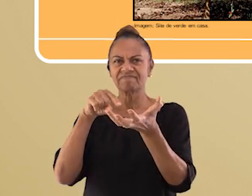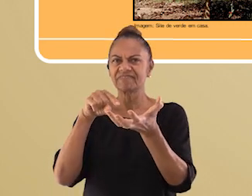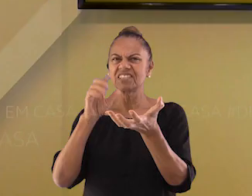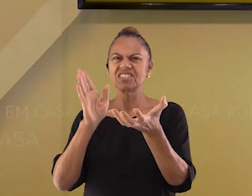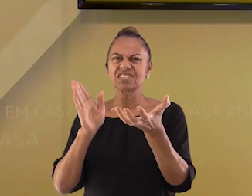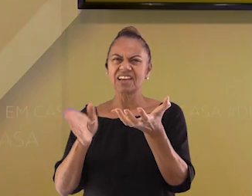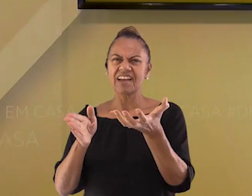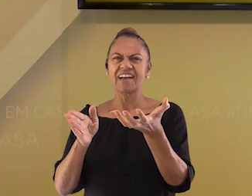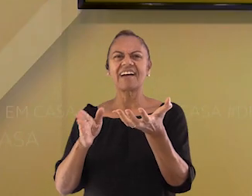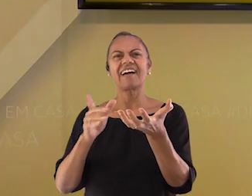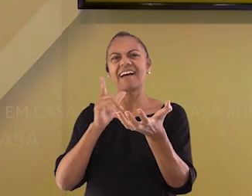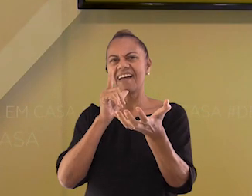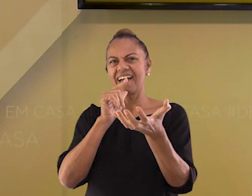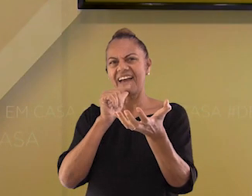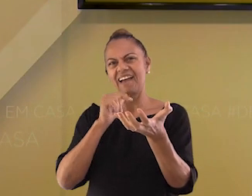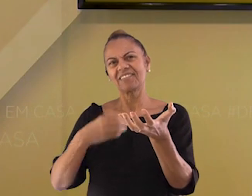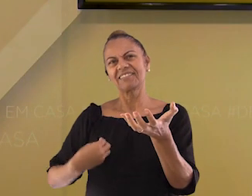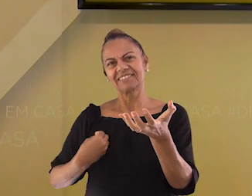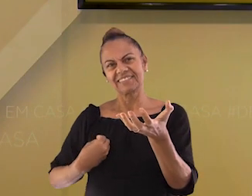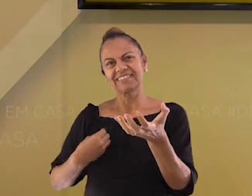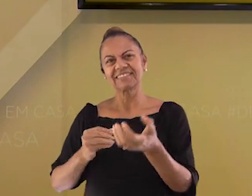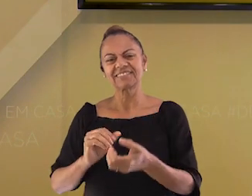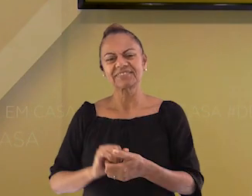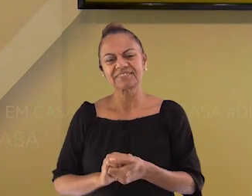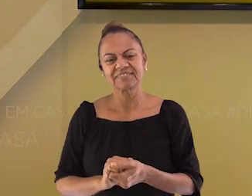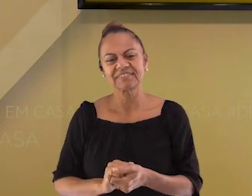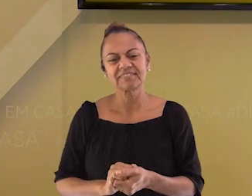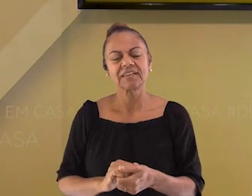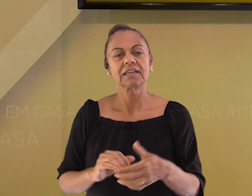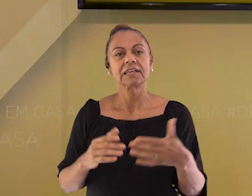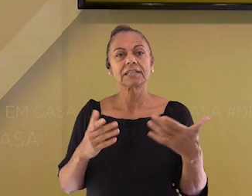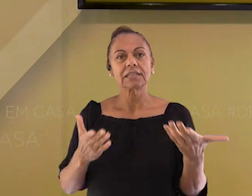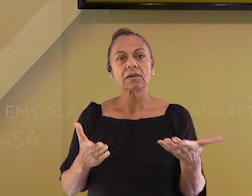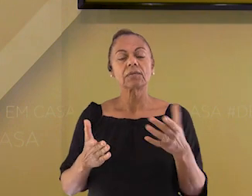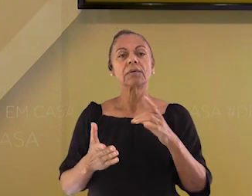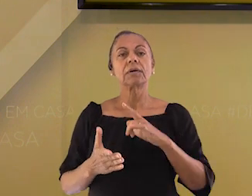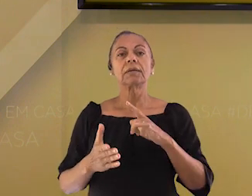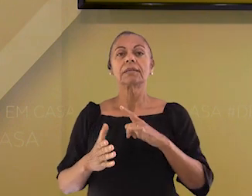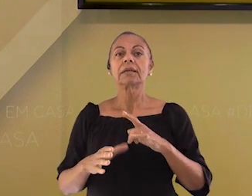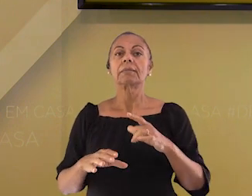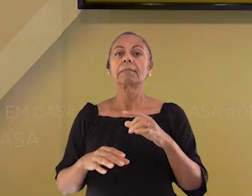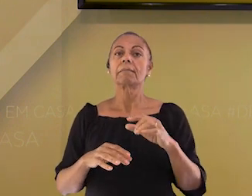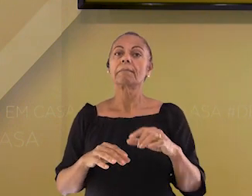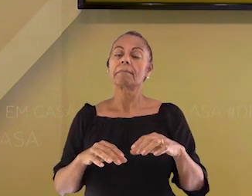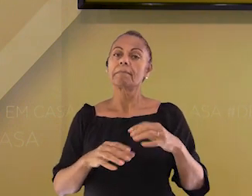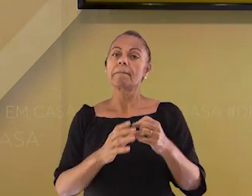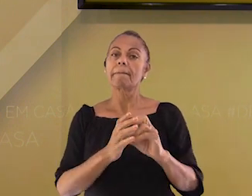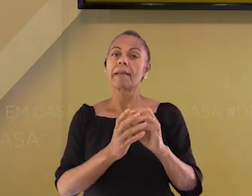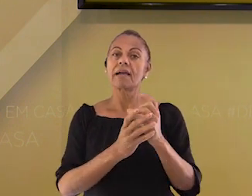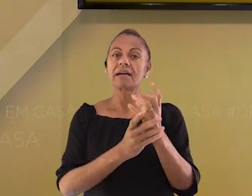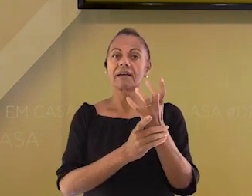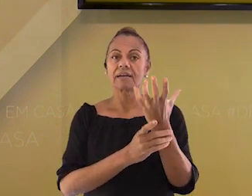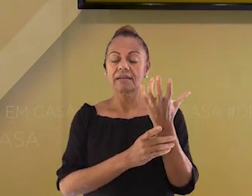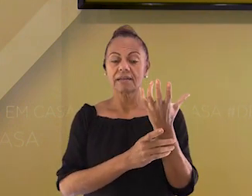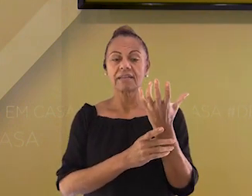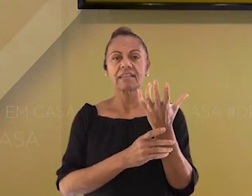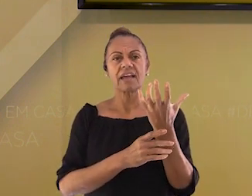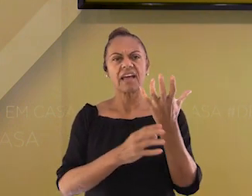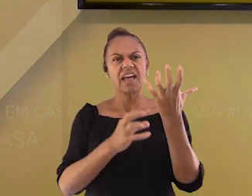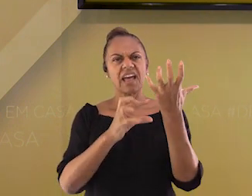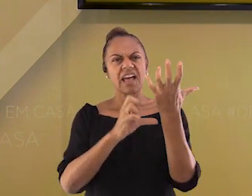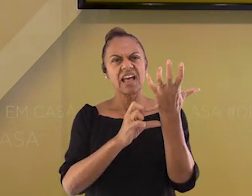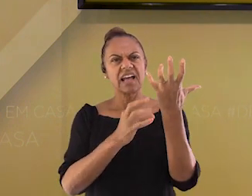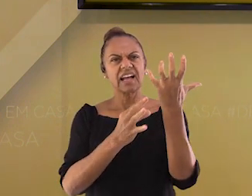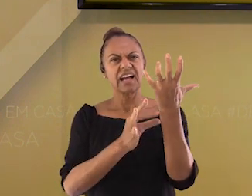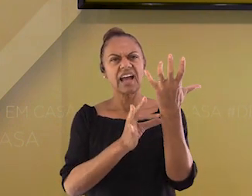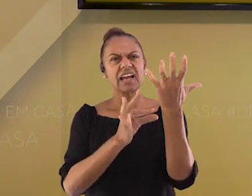aquática. Quero citar também, como exemplo de planta terrestre, o cacto. Já viram essas plantas por